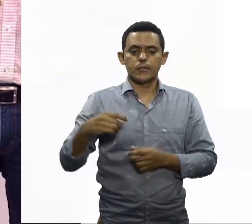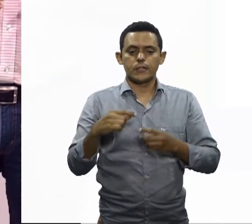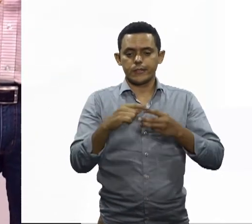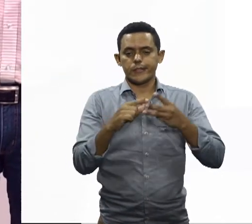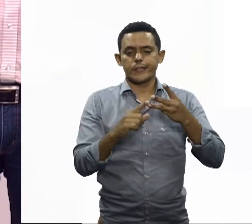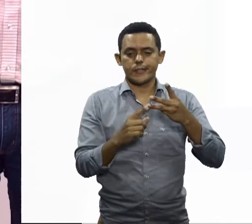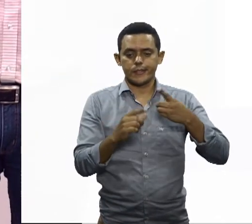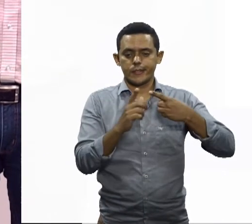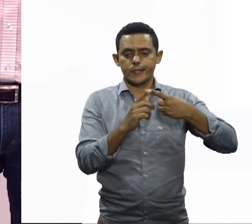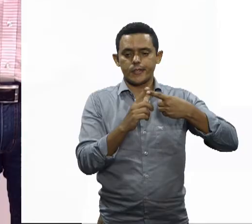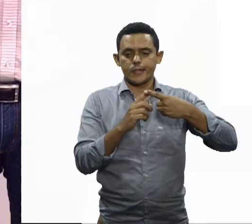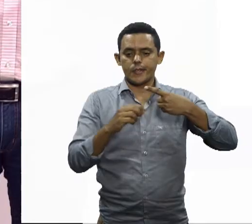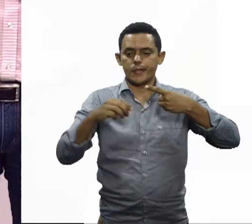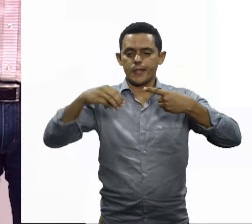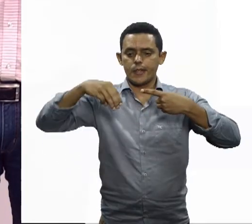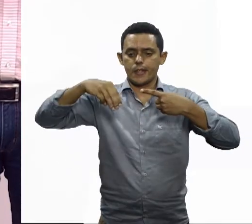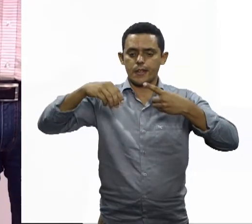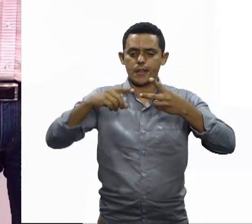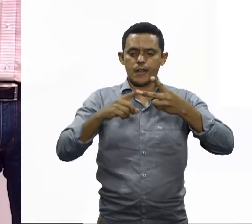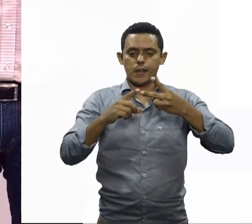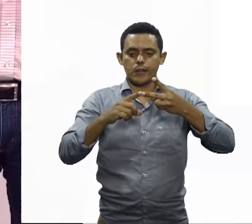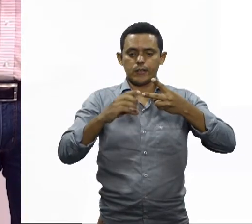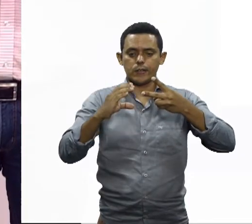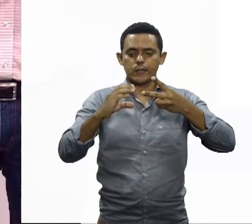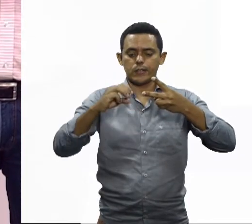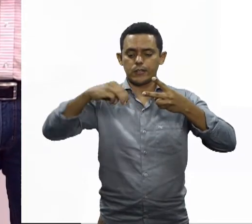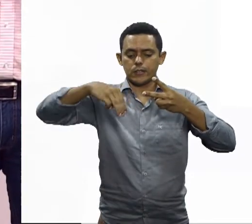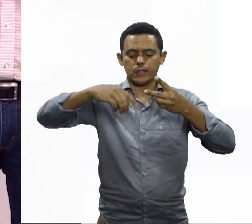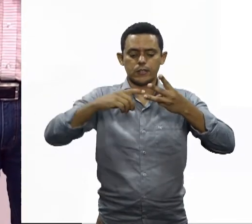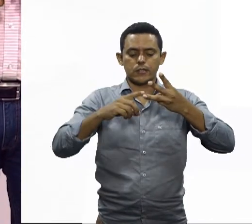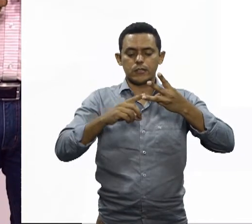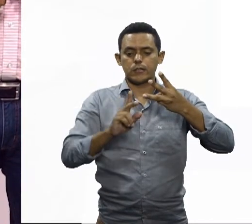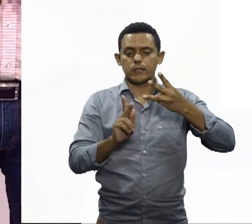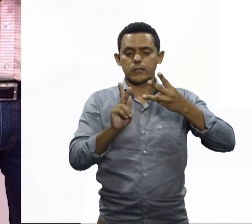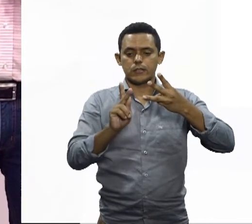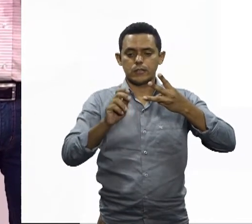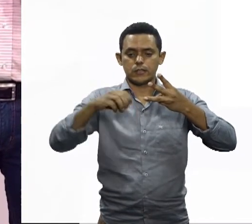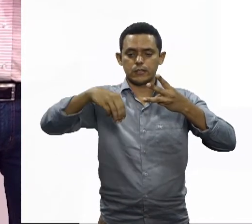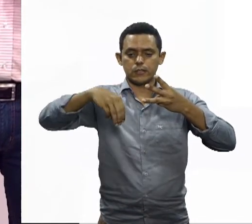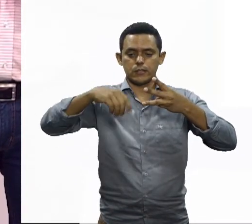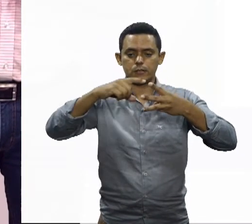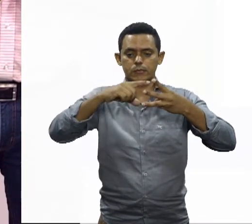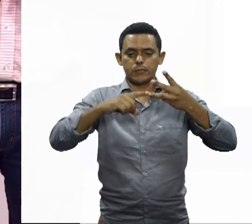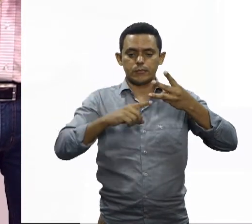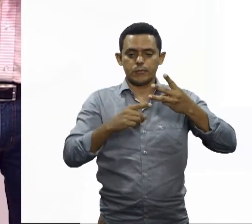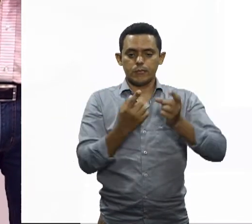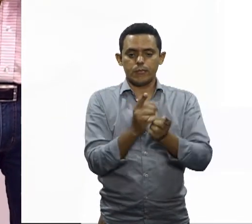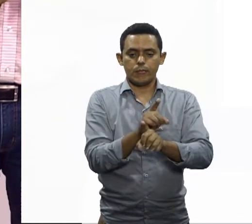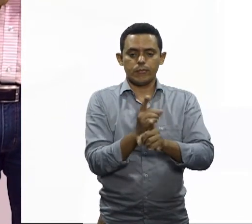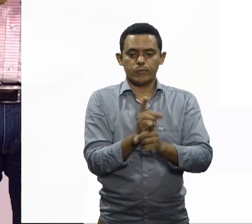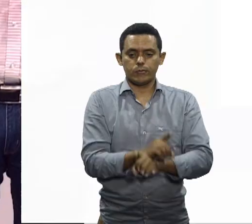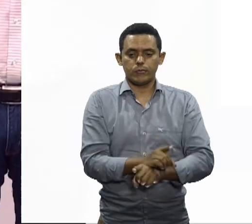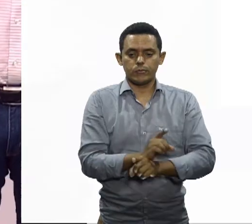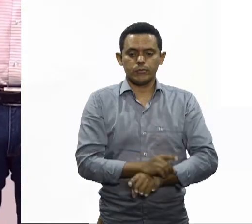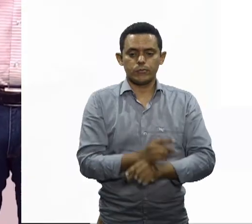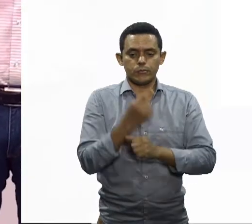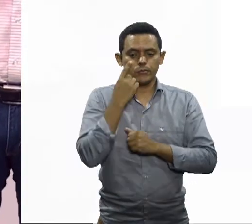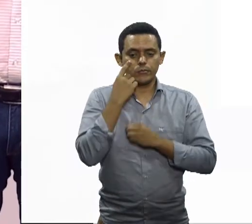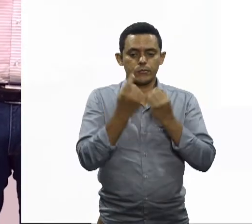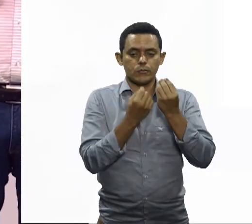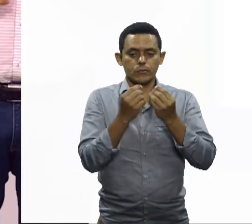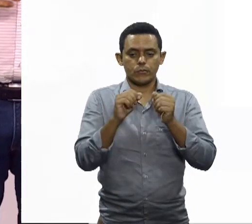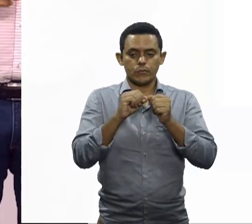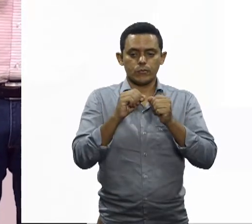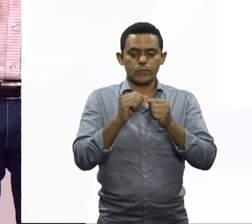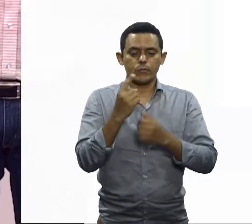temos quilômetro. Então, vamos ver aí, vamos passar para o próximo slide para a gente calcular esses valores. Então, vamos lá. Então, aqui,